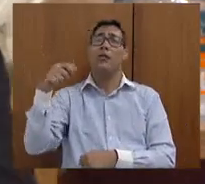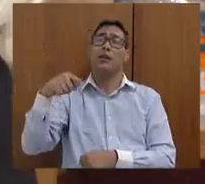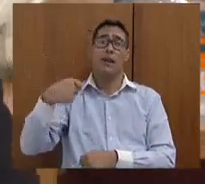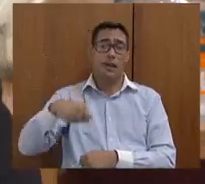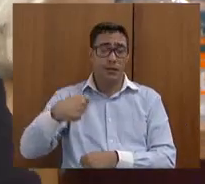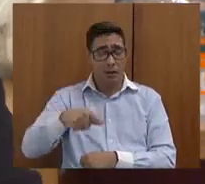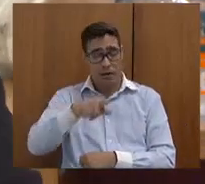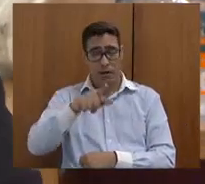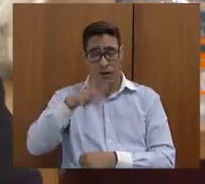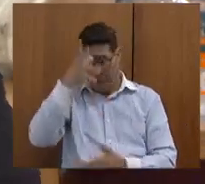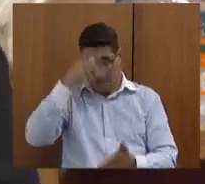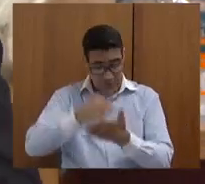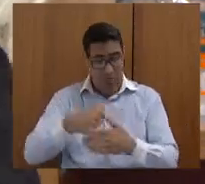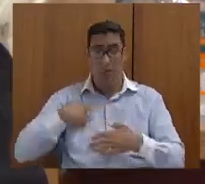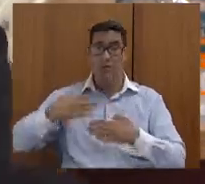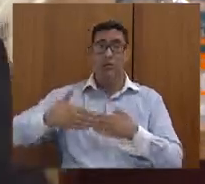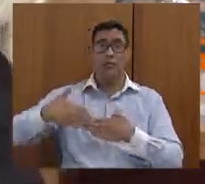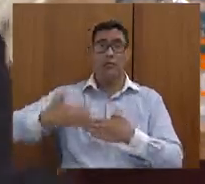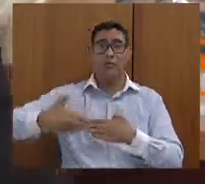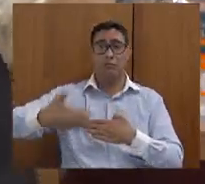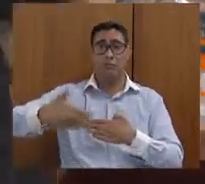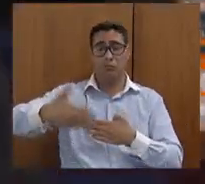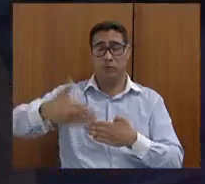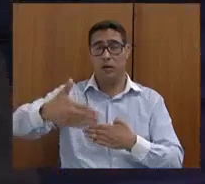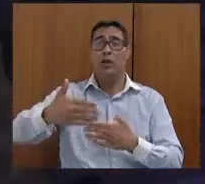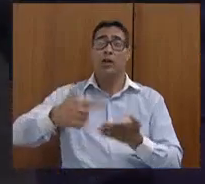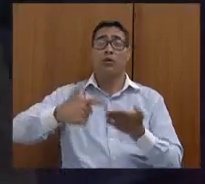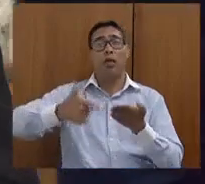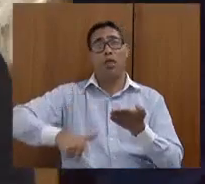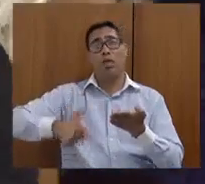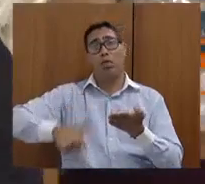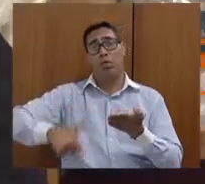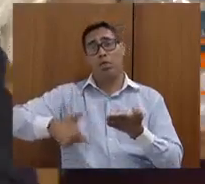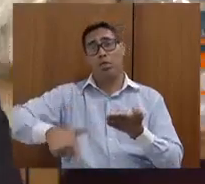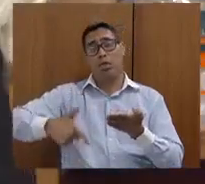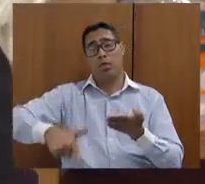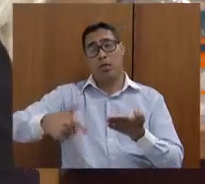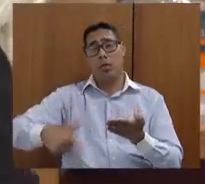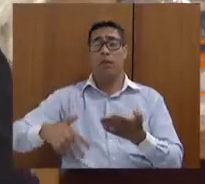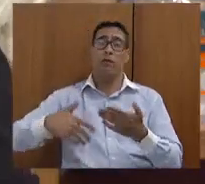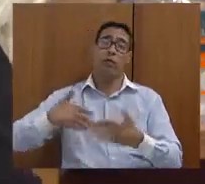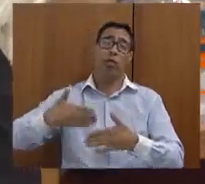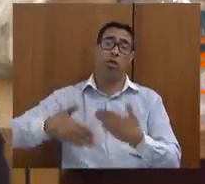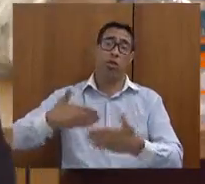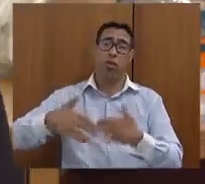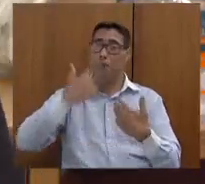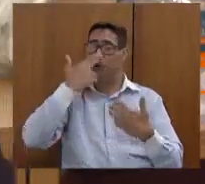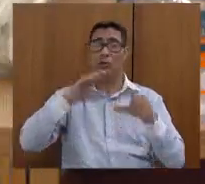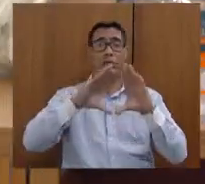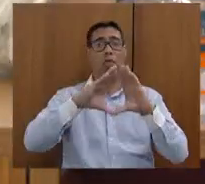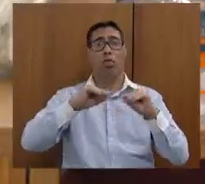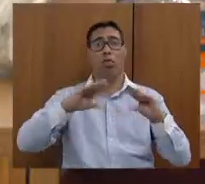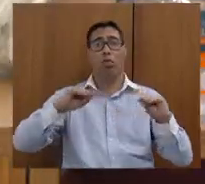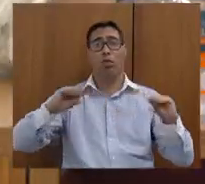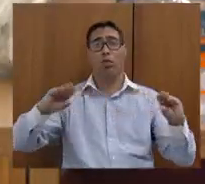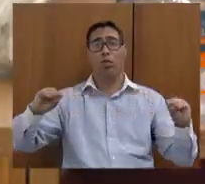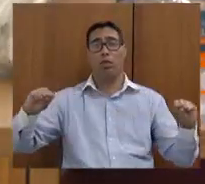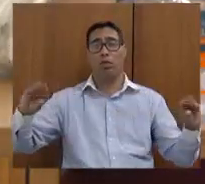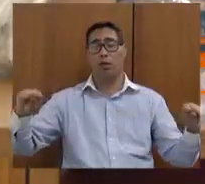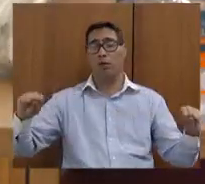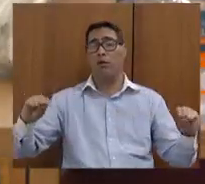a dar um passo à frente não repetir reiteradamente a mesma que eu te Lena sem sair do lugar isso não é negociação